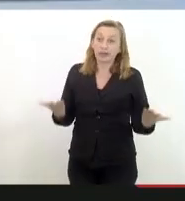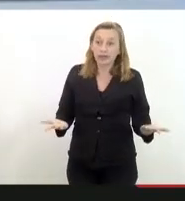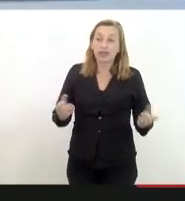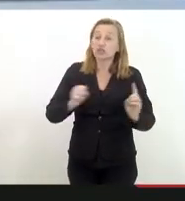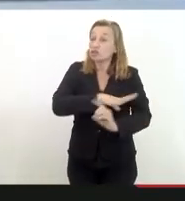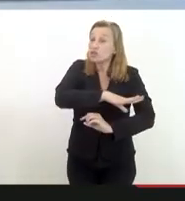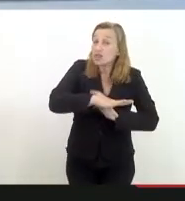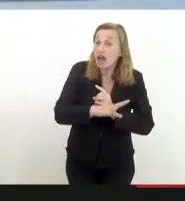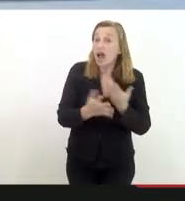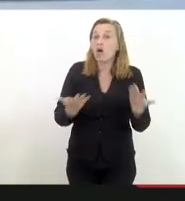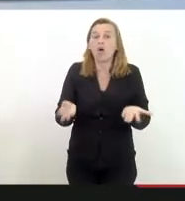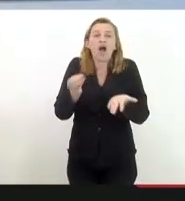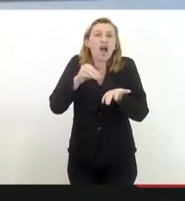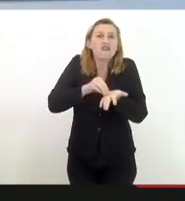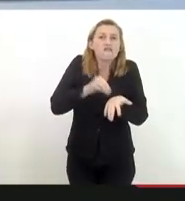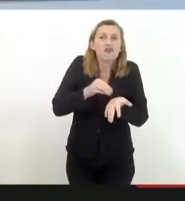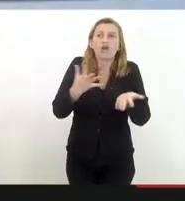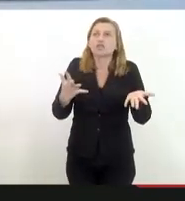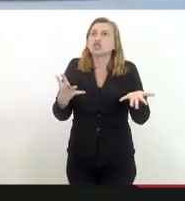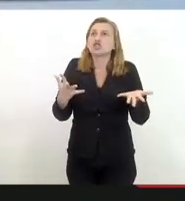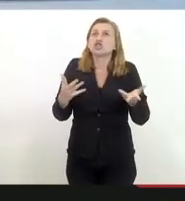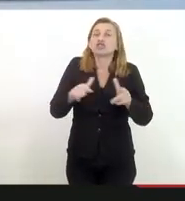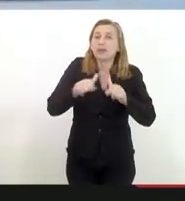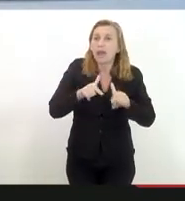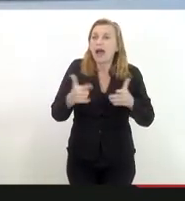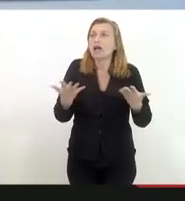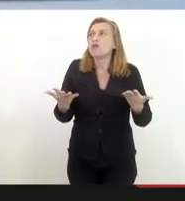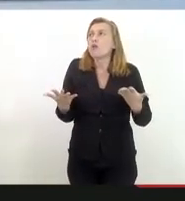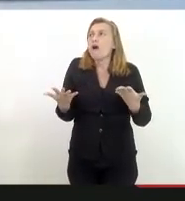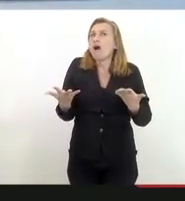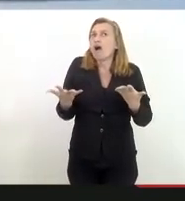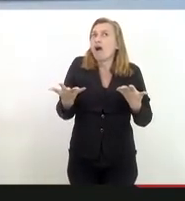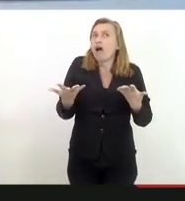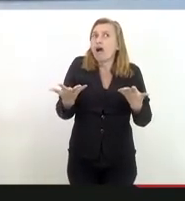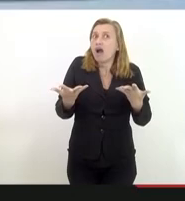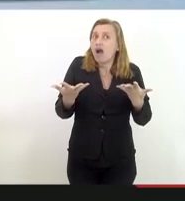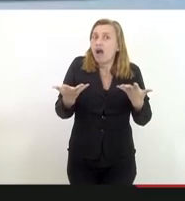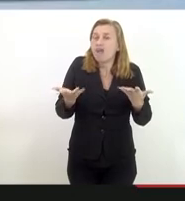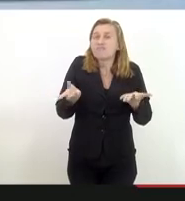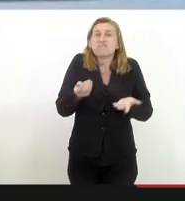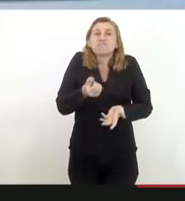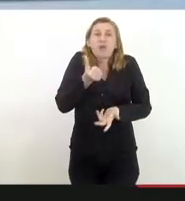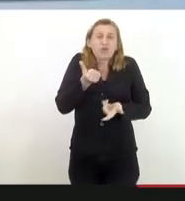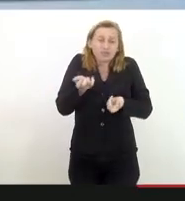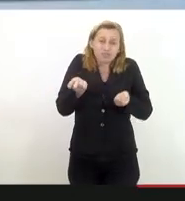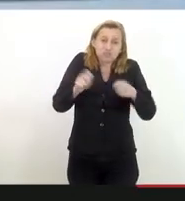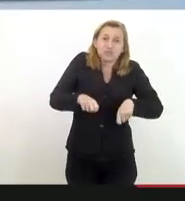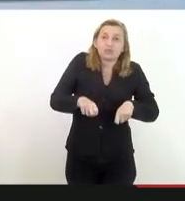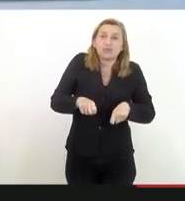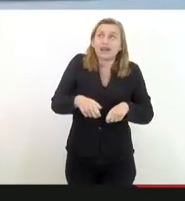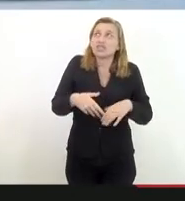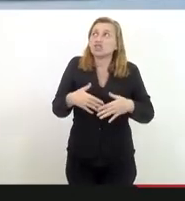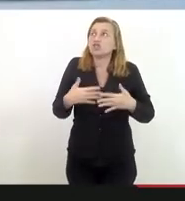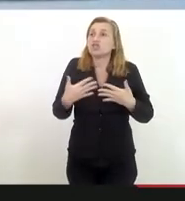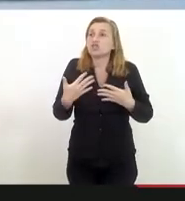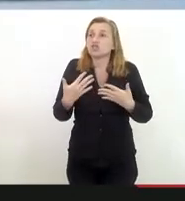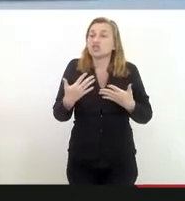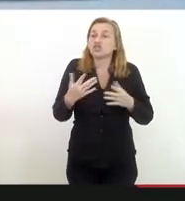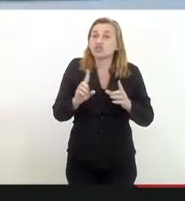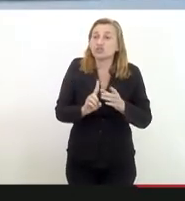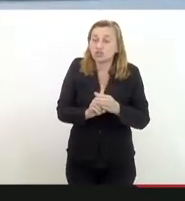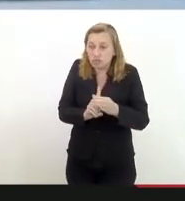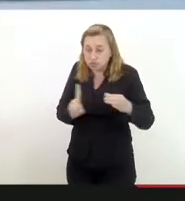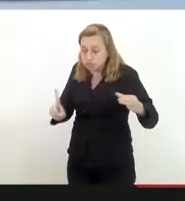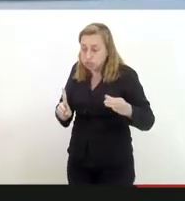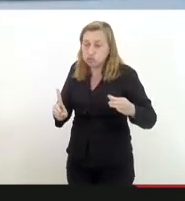social, a falta de trabalho, a pouca possibilidade de isolamento